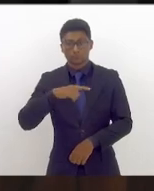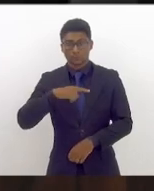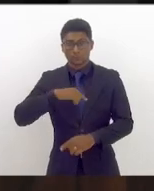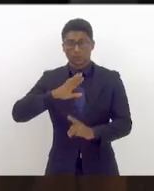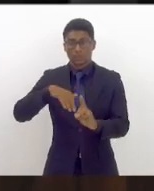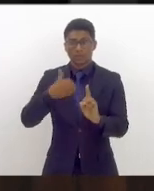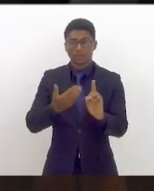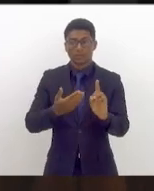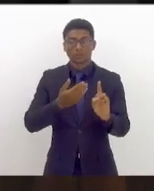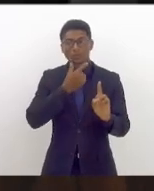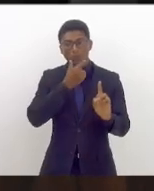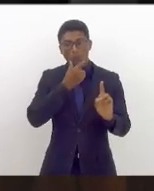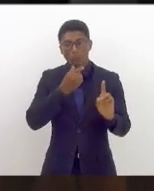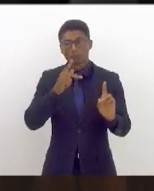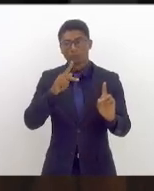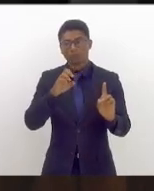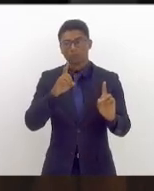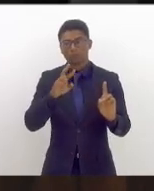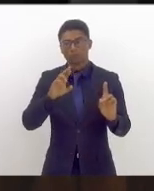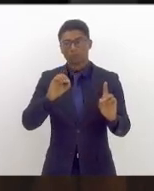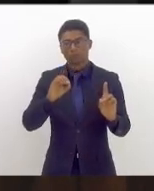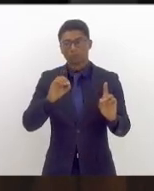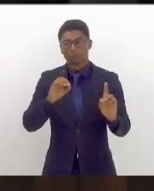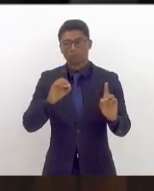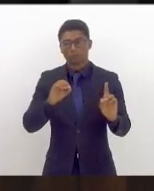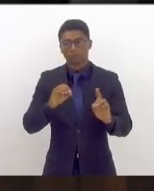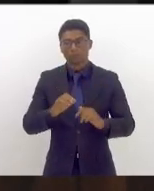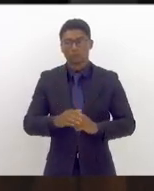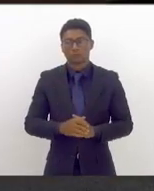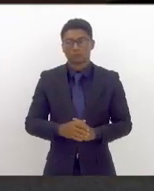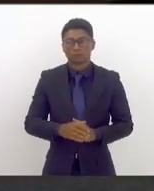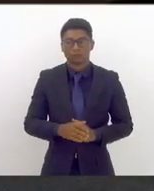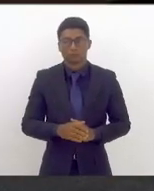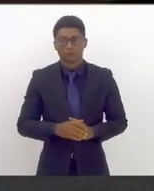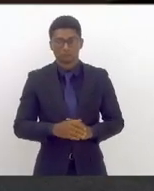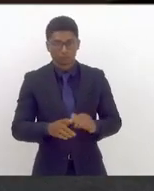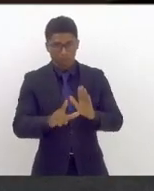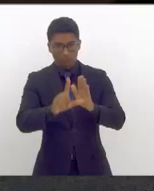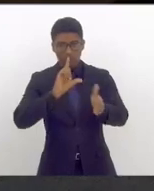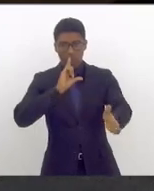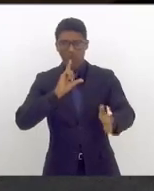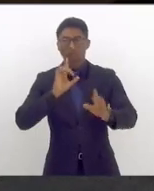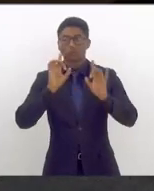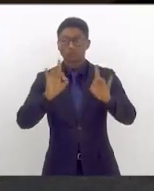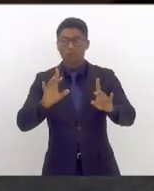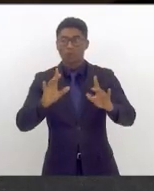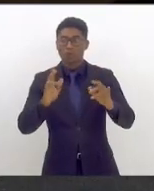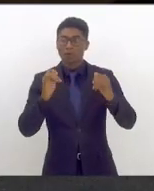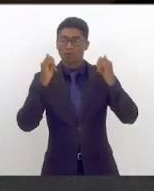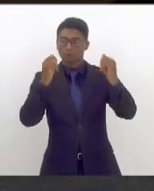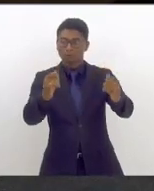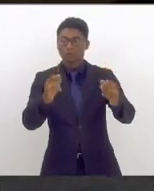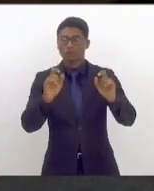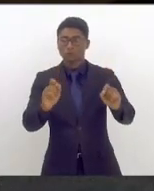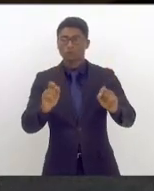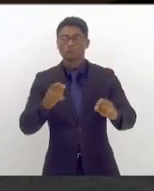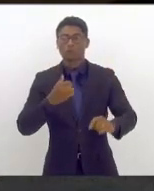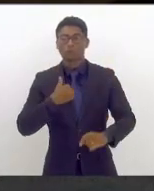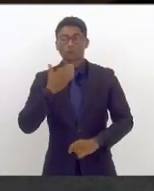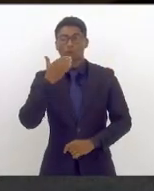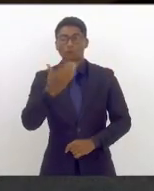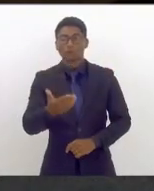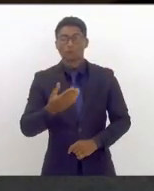ao Pedro Figueiredo mas a gente mostra o presidente eu vou só comunicar vossa excelência que já estou pedindo